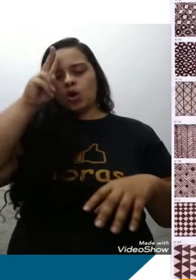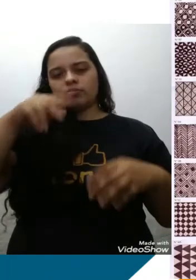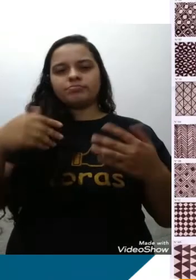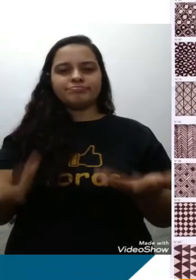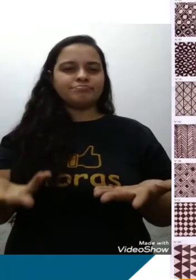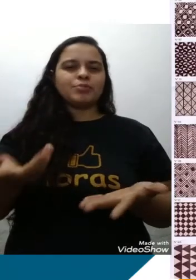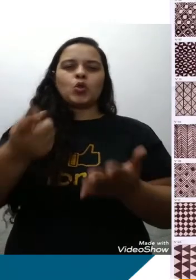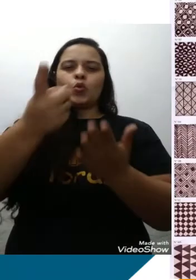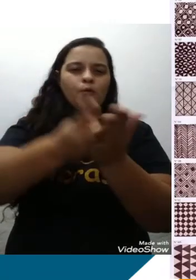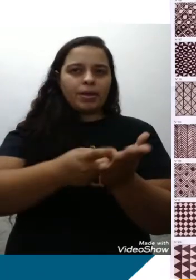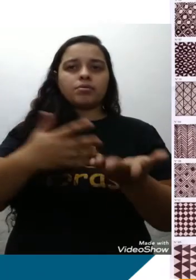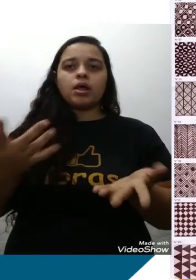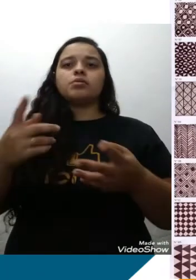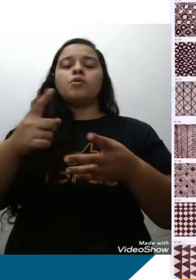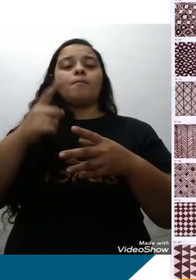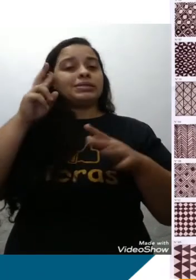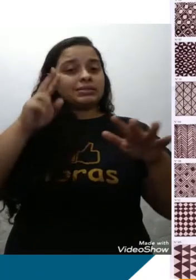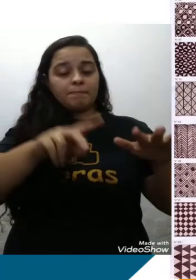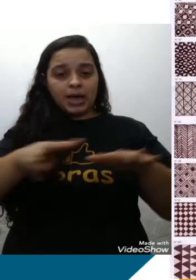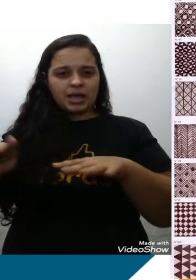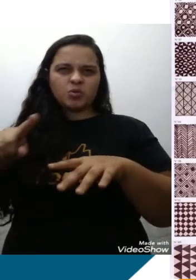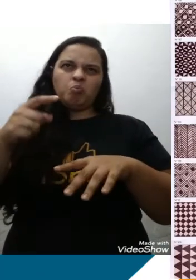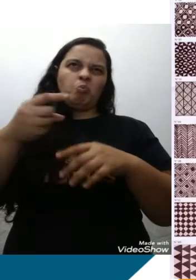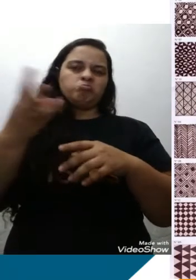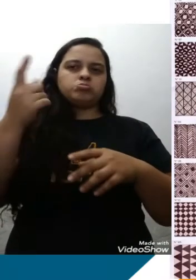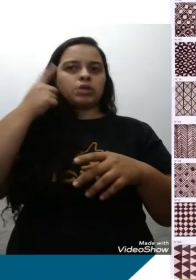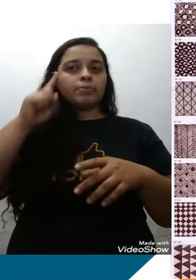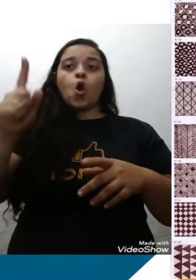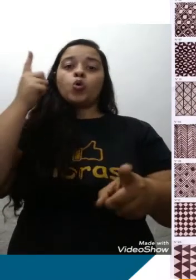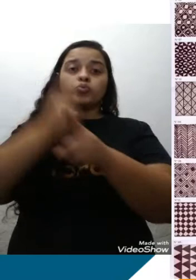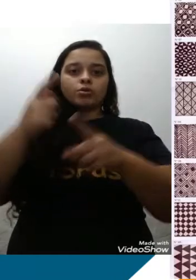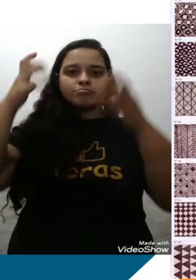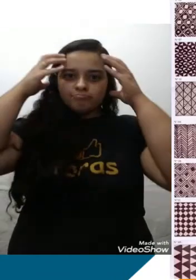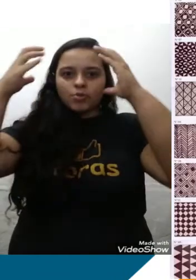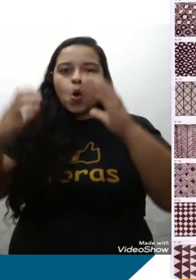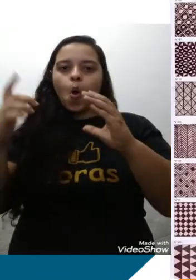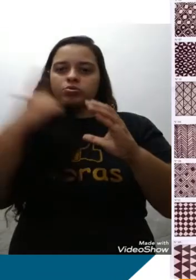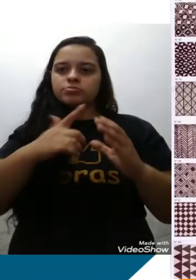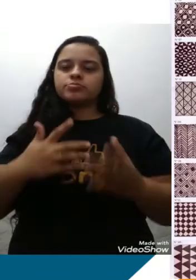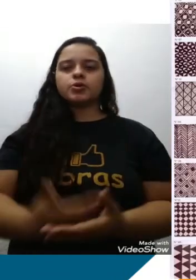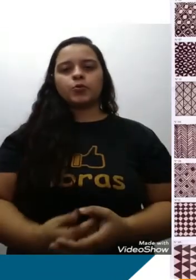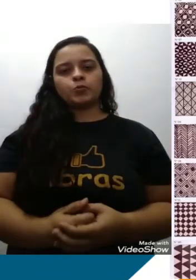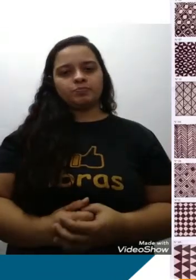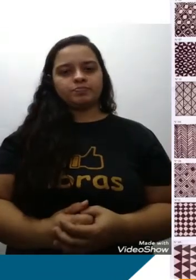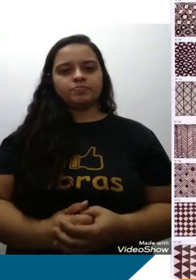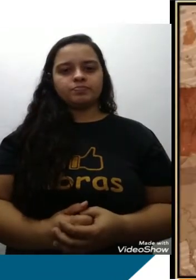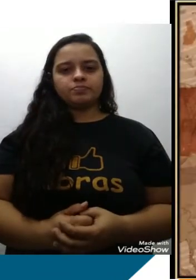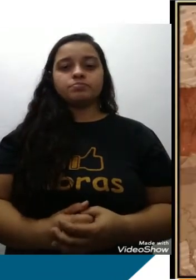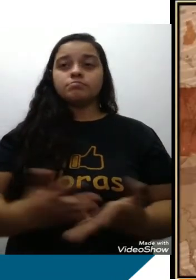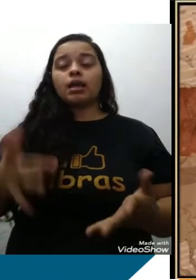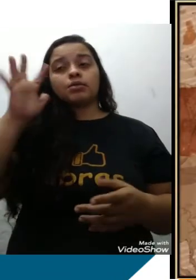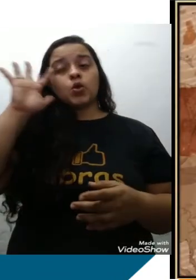e históricos, porém, algumas semanas depois foi encontrado o crânio da Luzia, e ela está passando por reconstituição